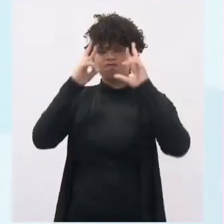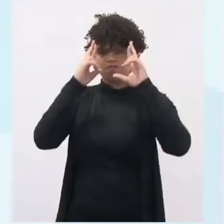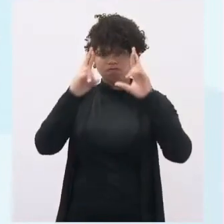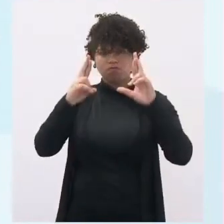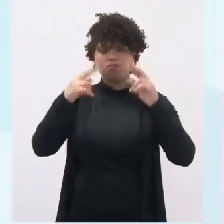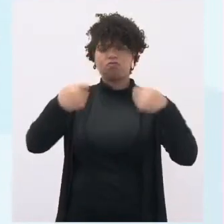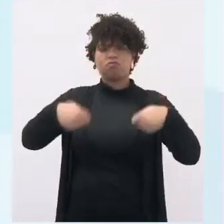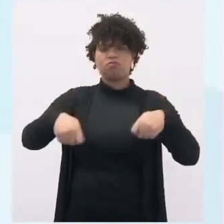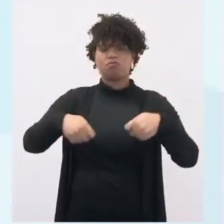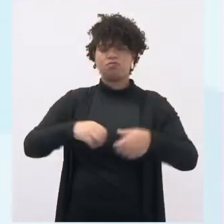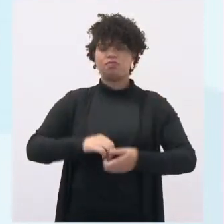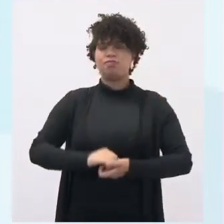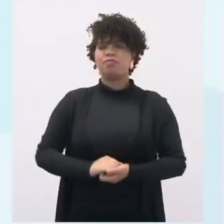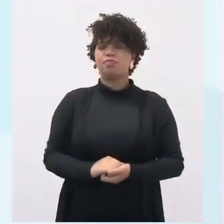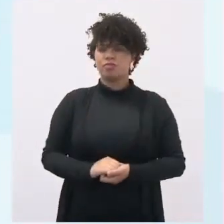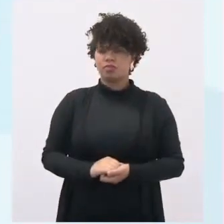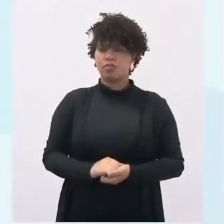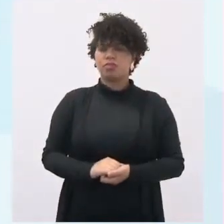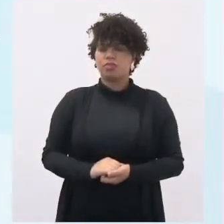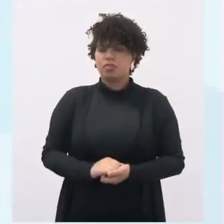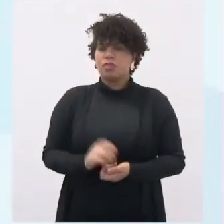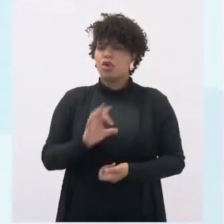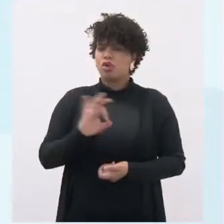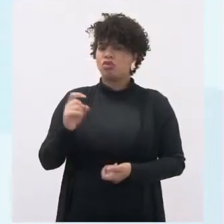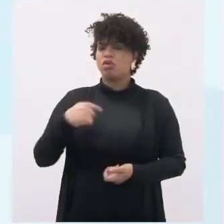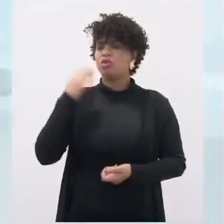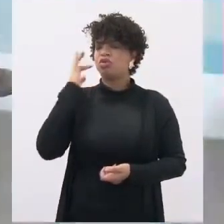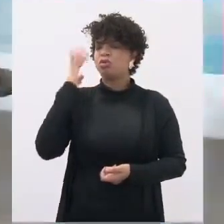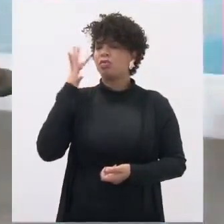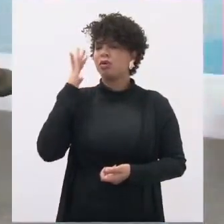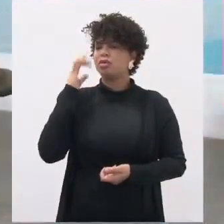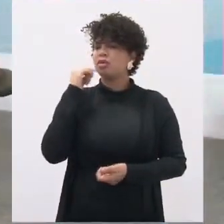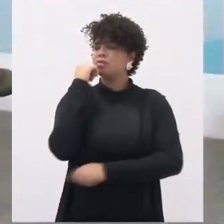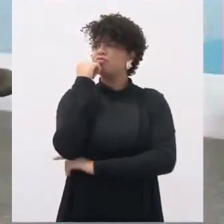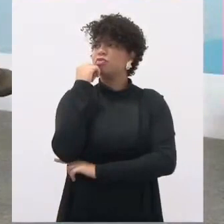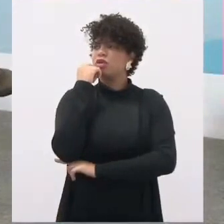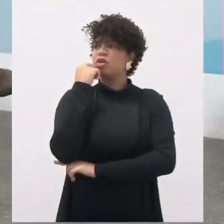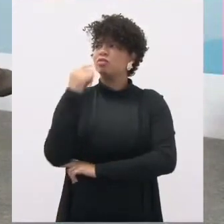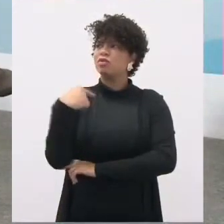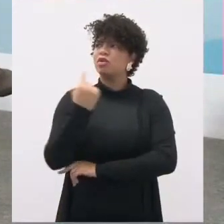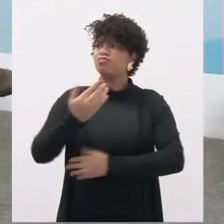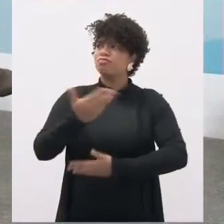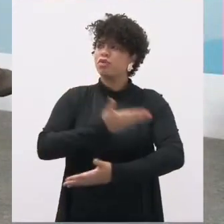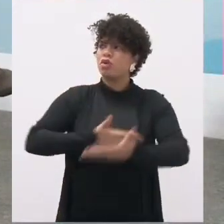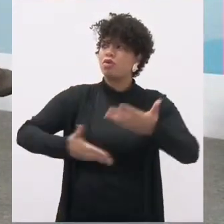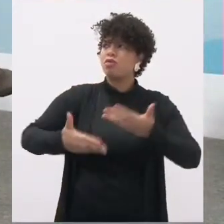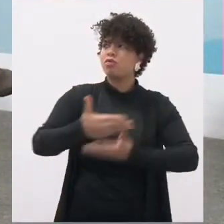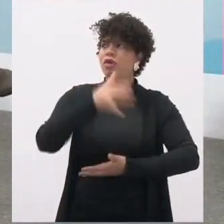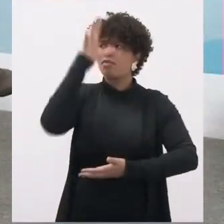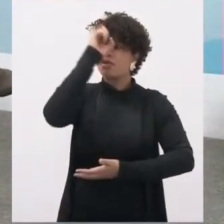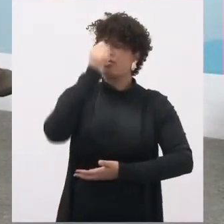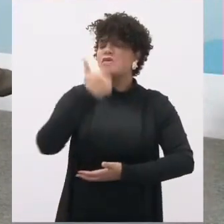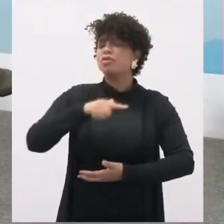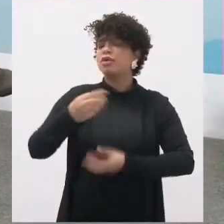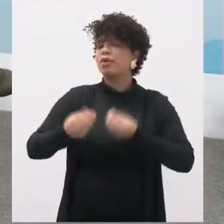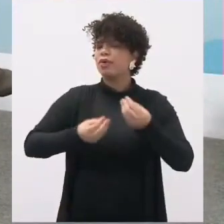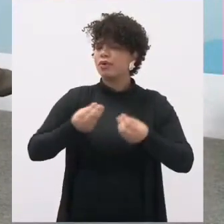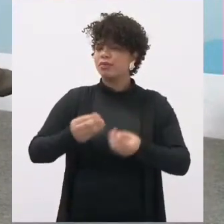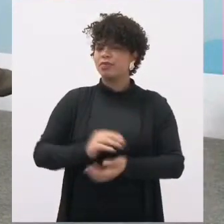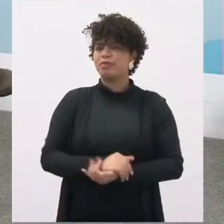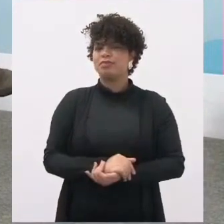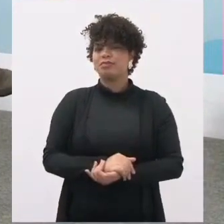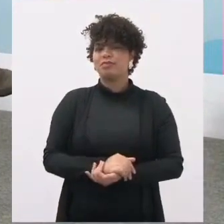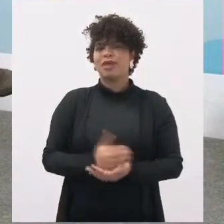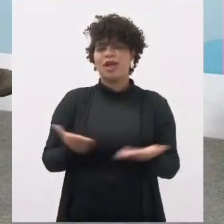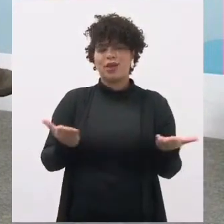responsabilidade. Que faz a gente pensar, né? Ou aprender a conviver, né, Marcelo? Aprender a conviver, isso. Nós estamos